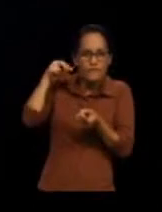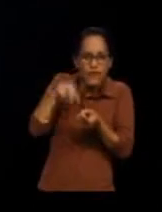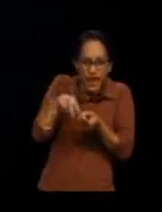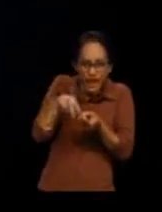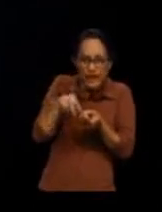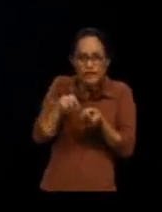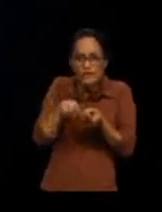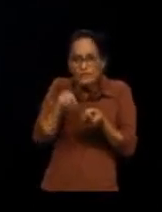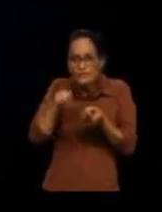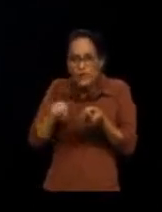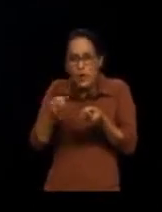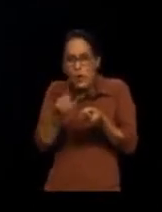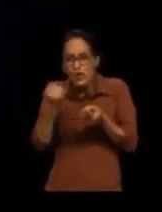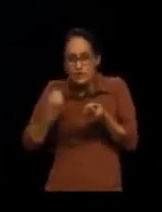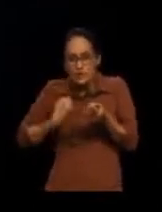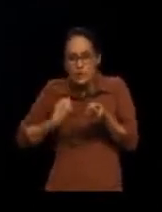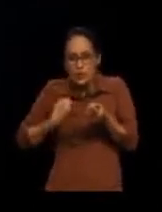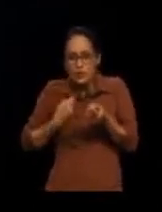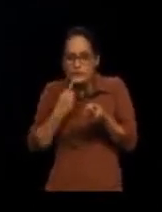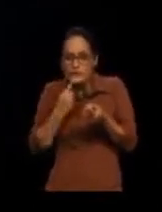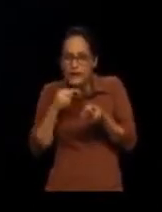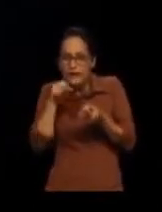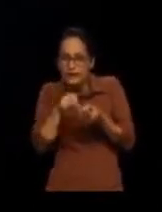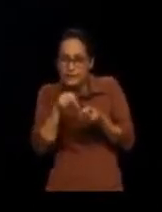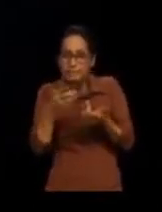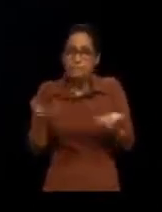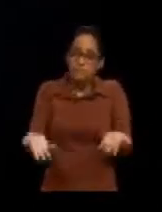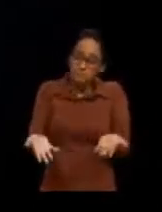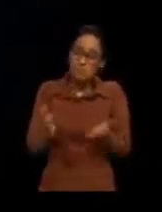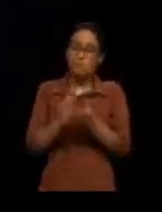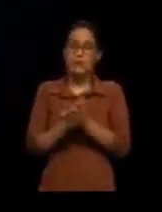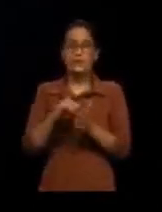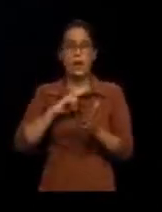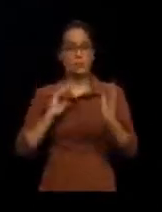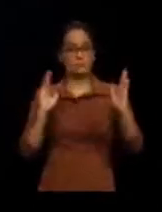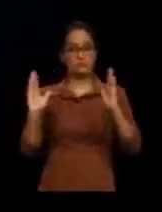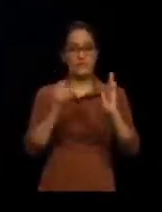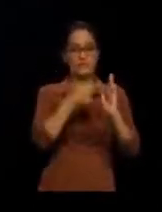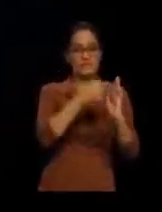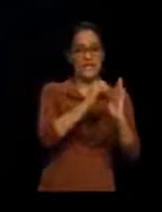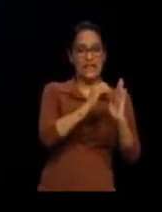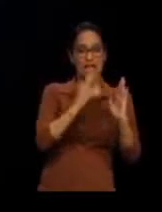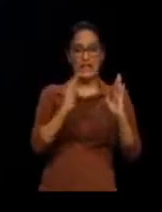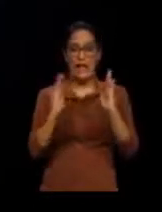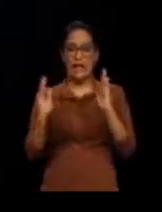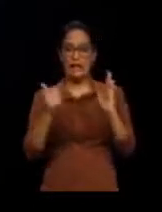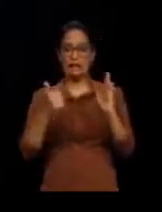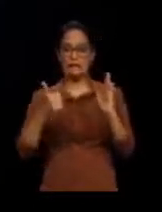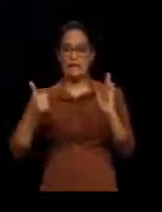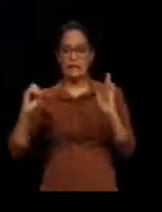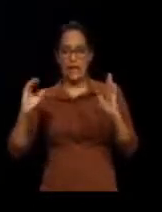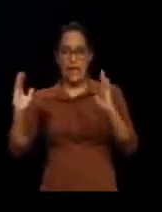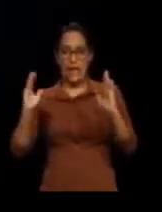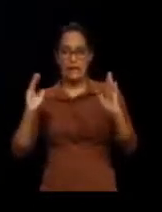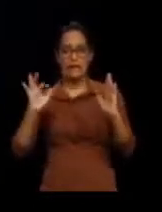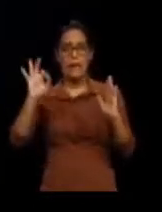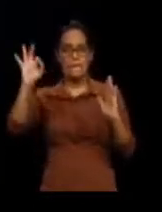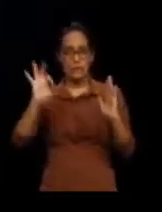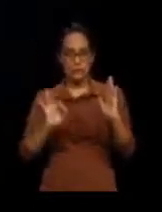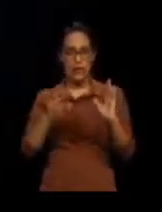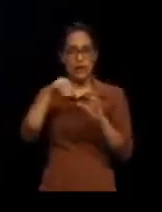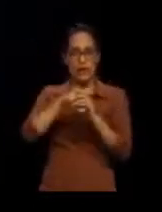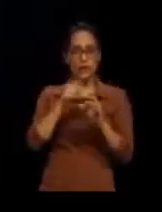aqueles valores, de acordo com a OMS, de 70 até 110 é considerado de uma pessoa normal, o nível está